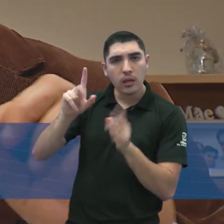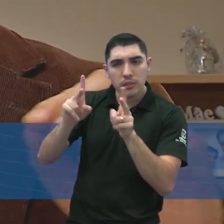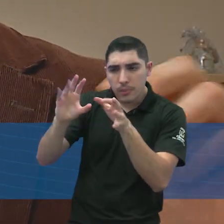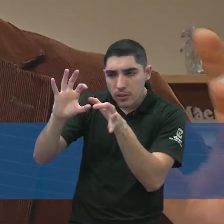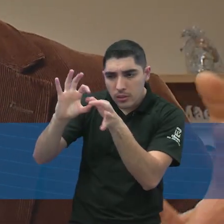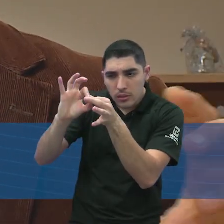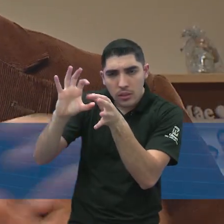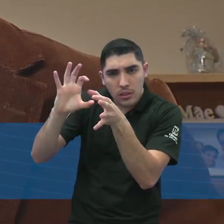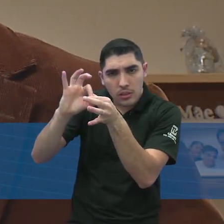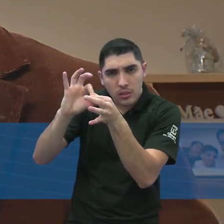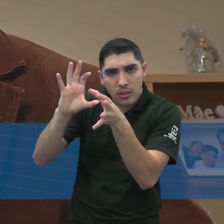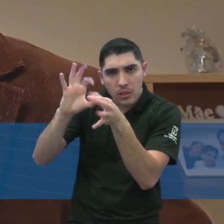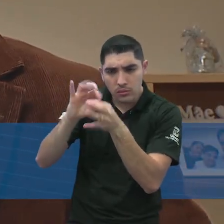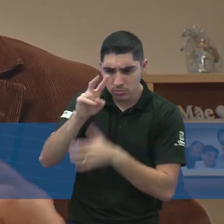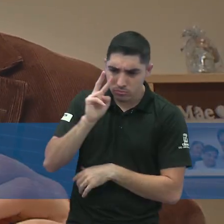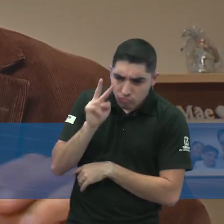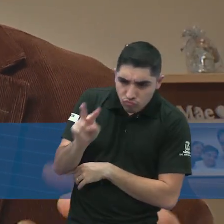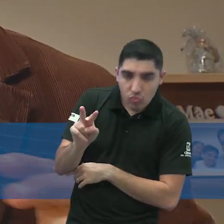lá no final